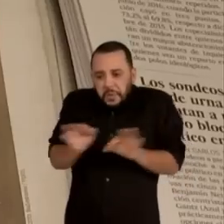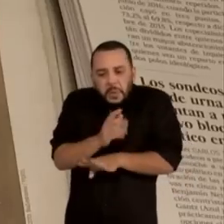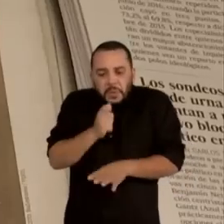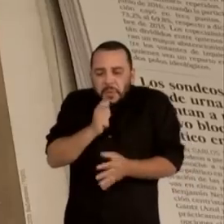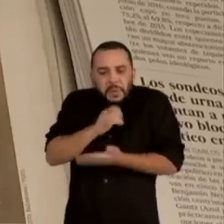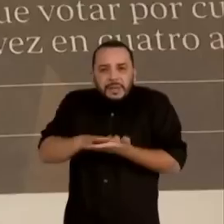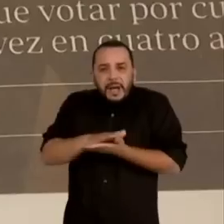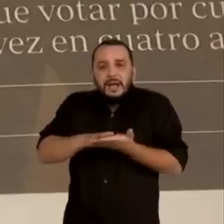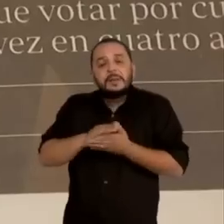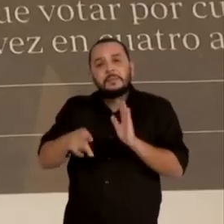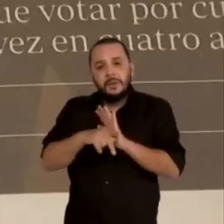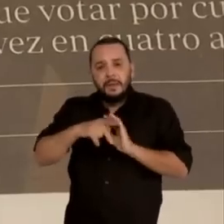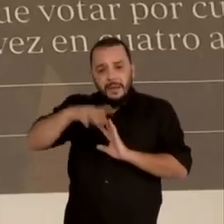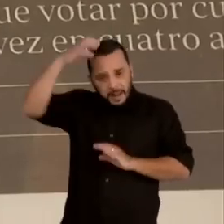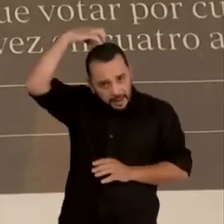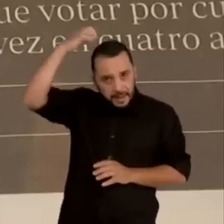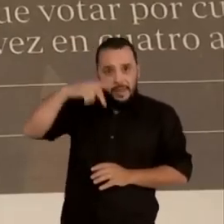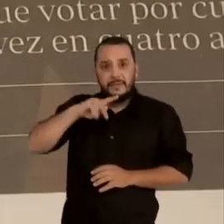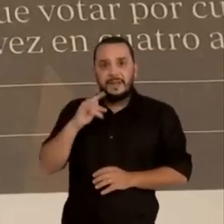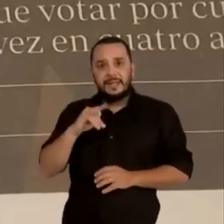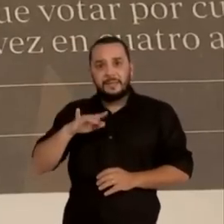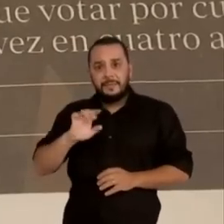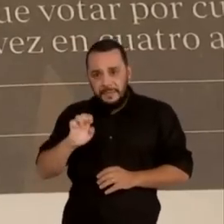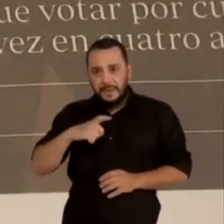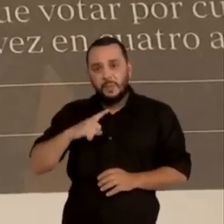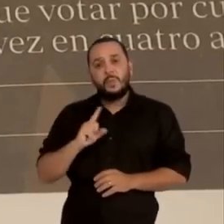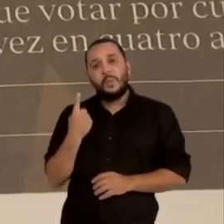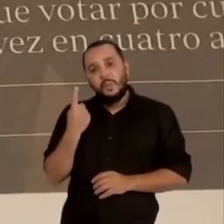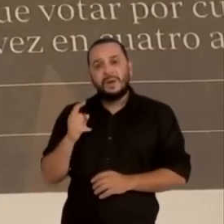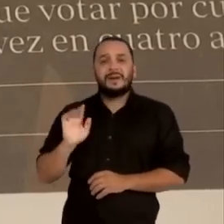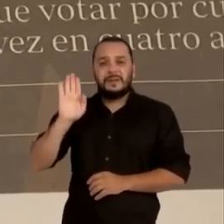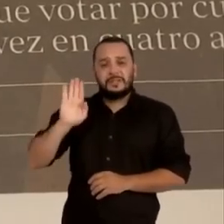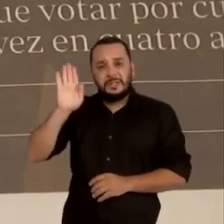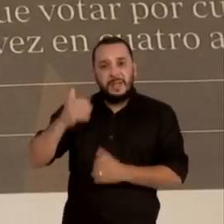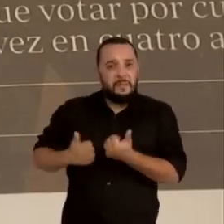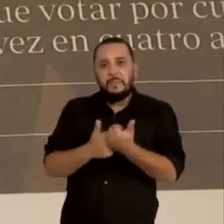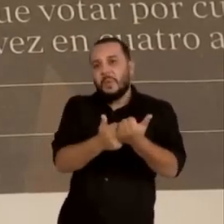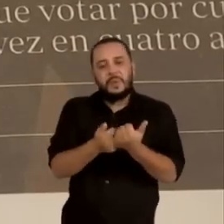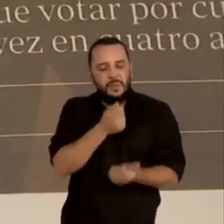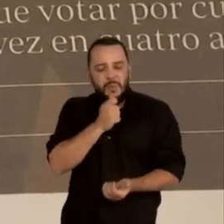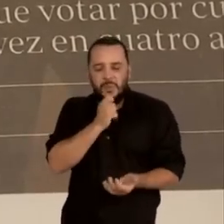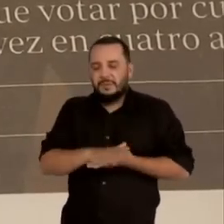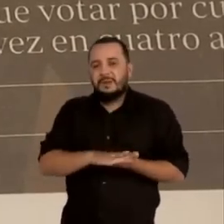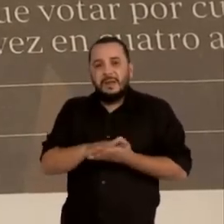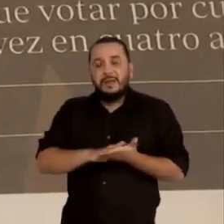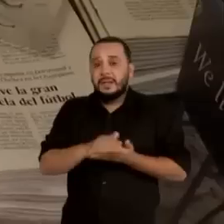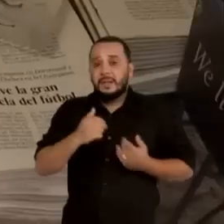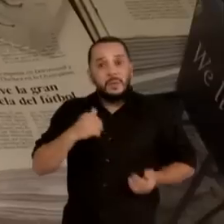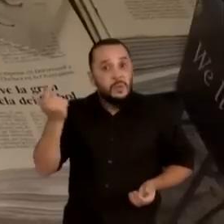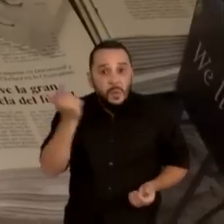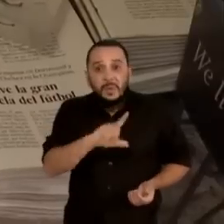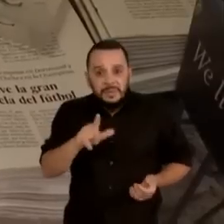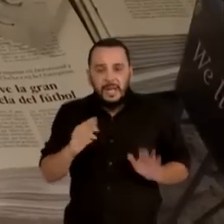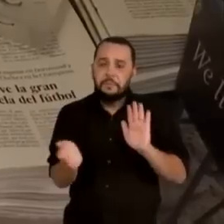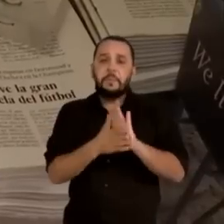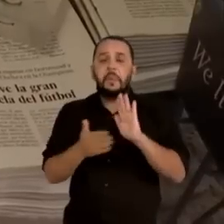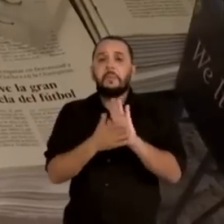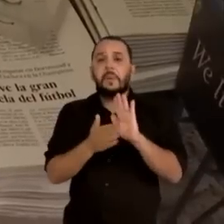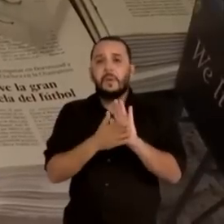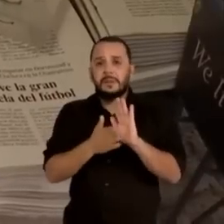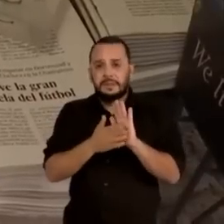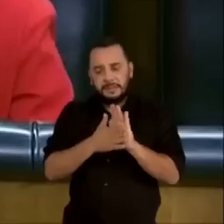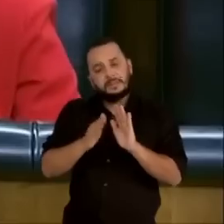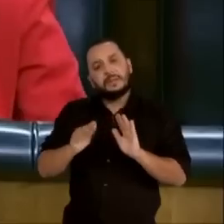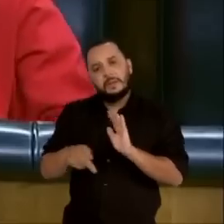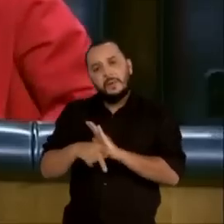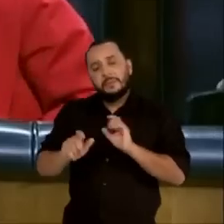rei Felipe disse que não existe um candidato com os apoios necessários e, assim, não vai formular uma proposta de candidato